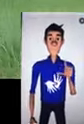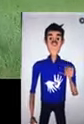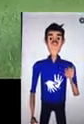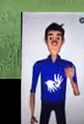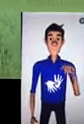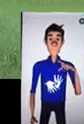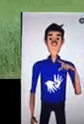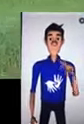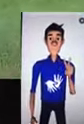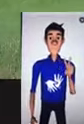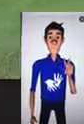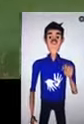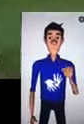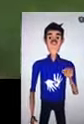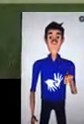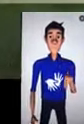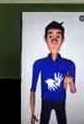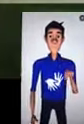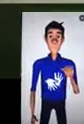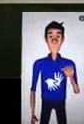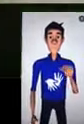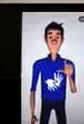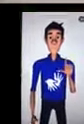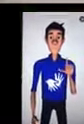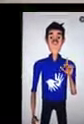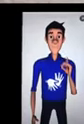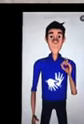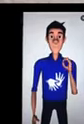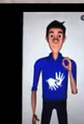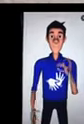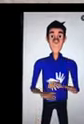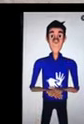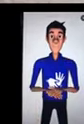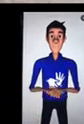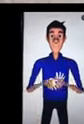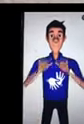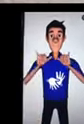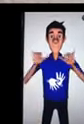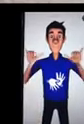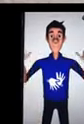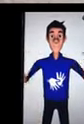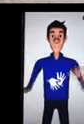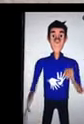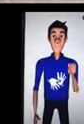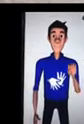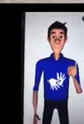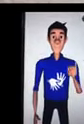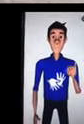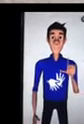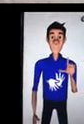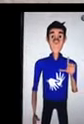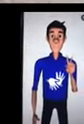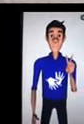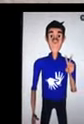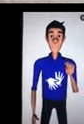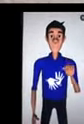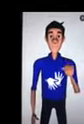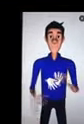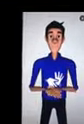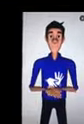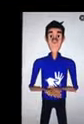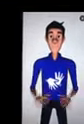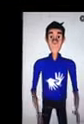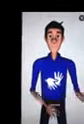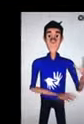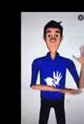Seu amor na vida me faz bem, nos amamos assim como ninguém. Só Deus sabe como